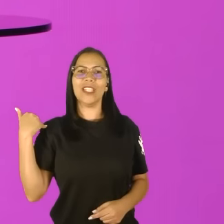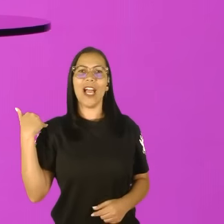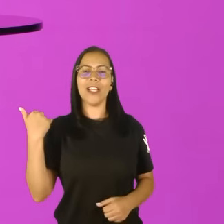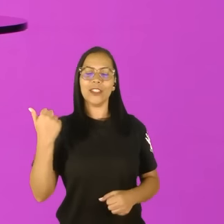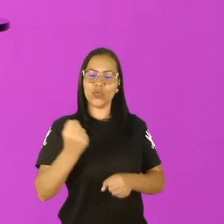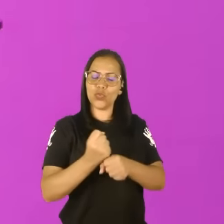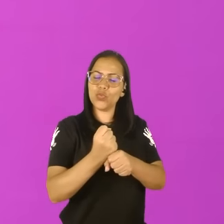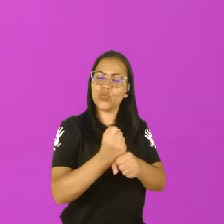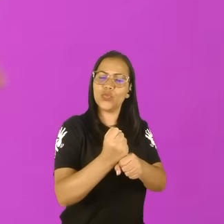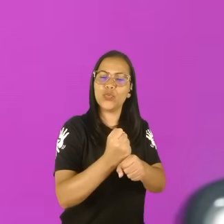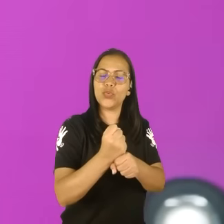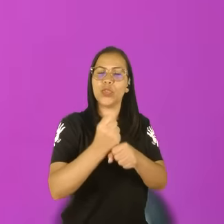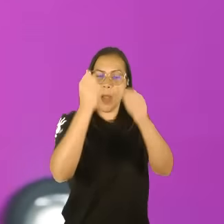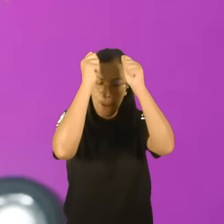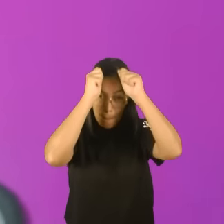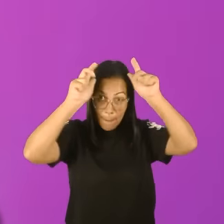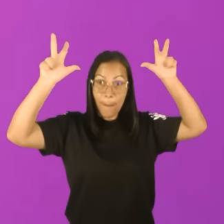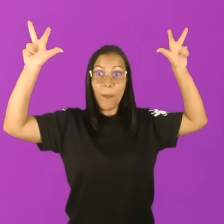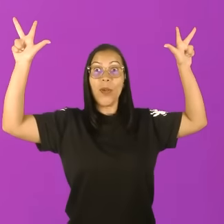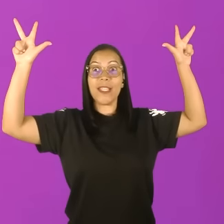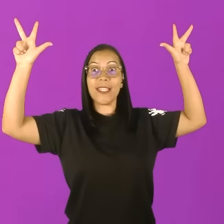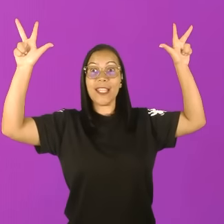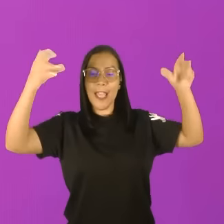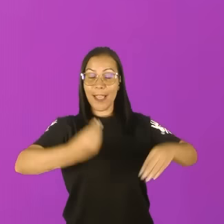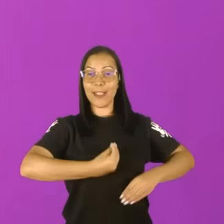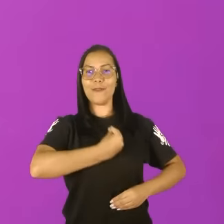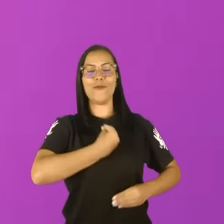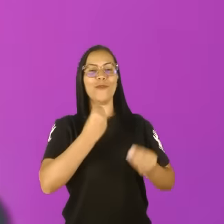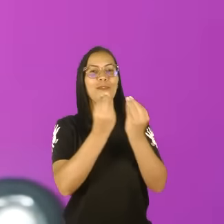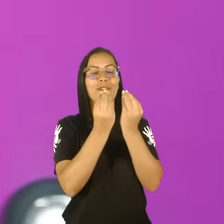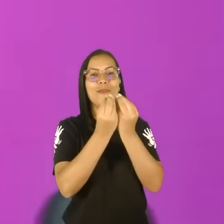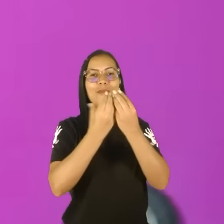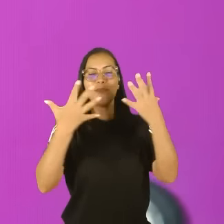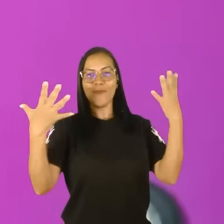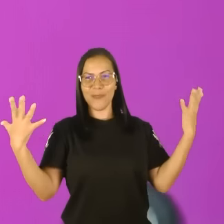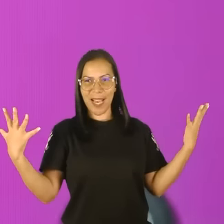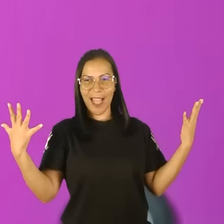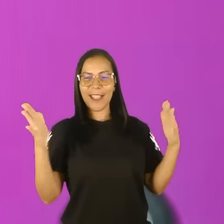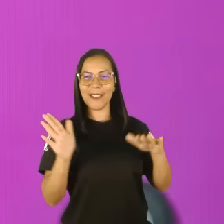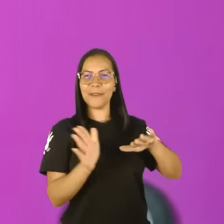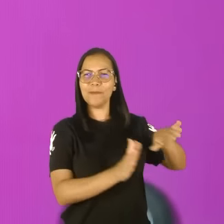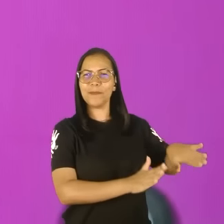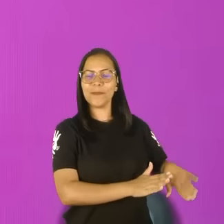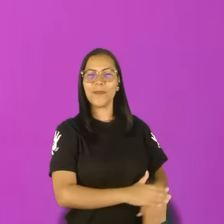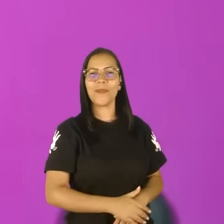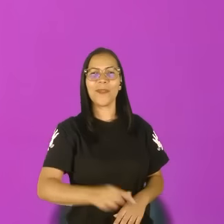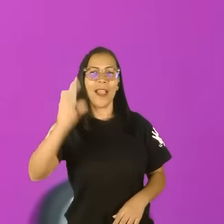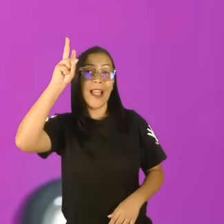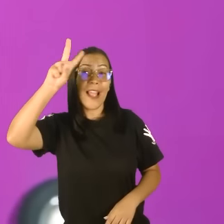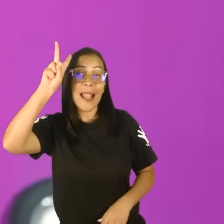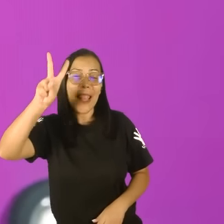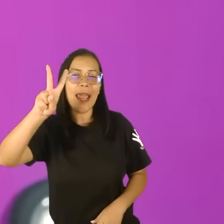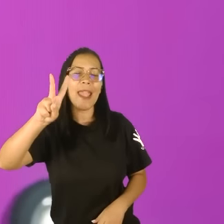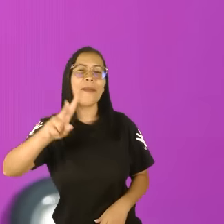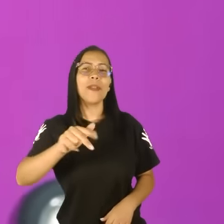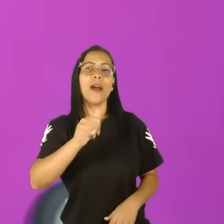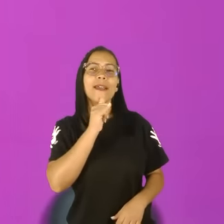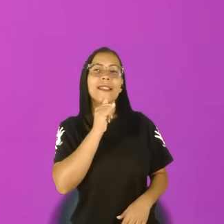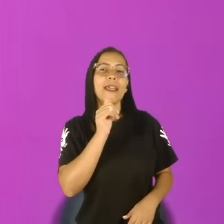Davi nasceu exatamente porque Deus não quer mais Saul. Só que Deus deixou Saul no trono ainda por 12 anos.